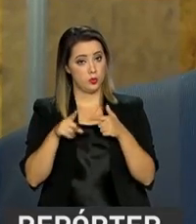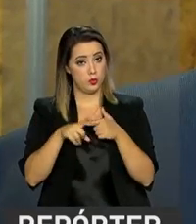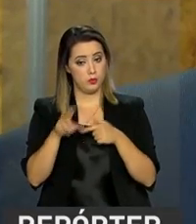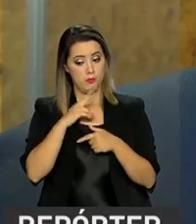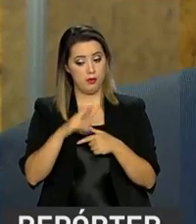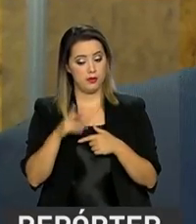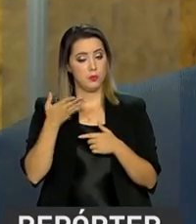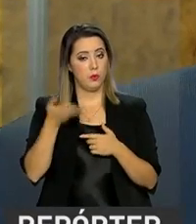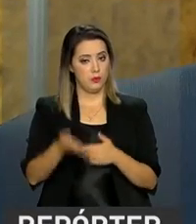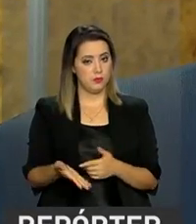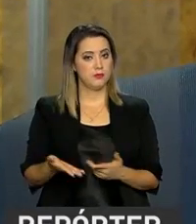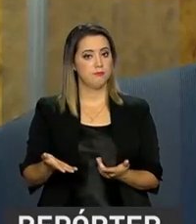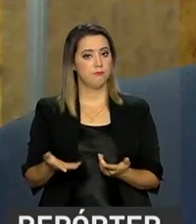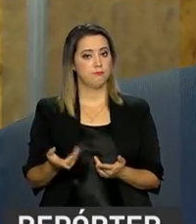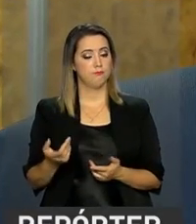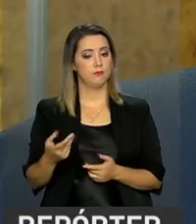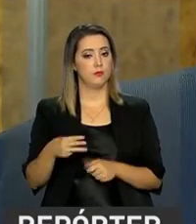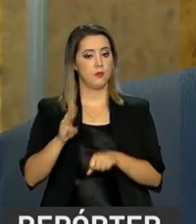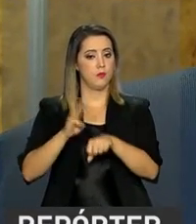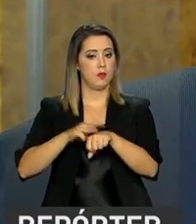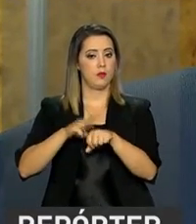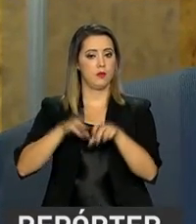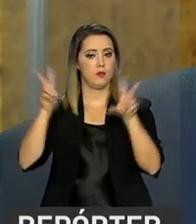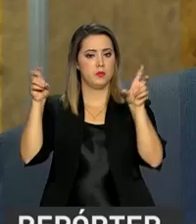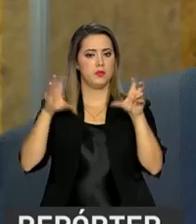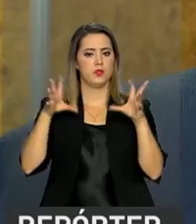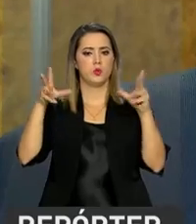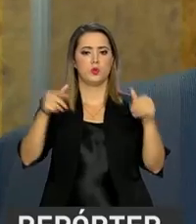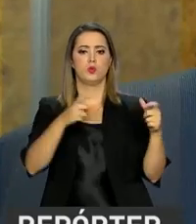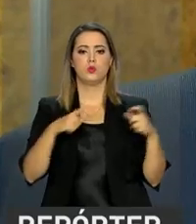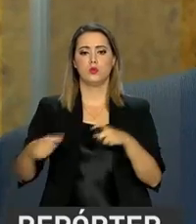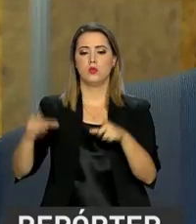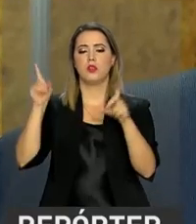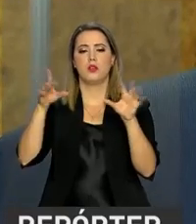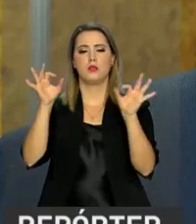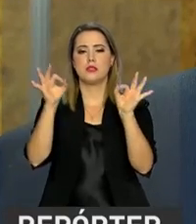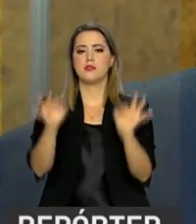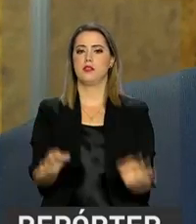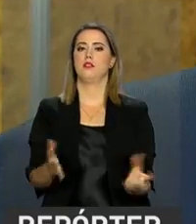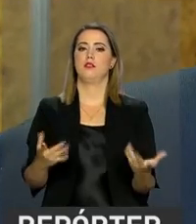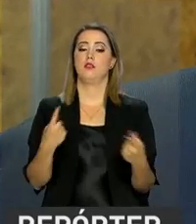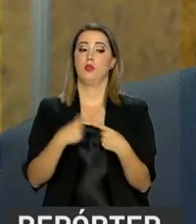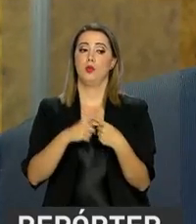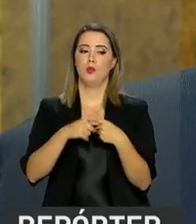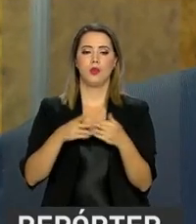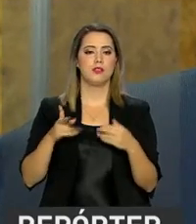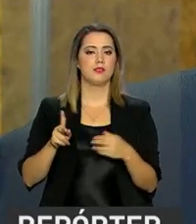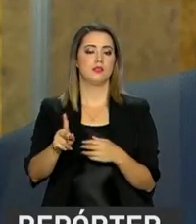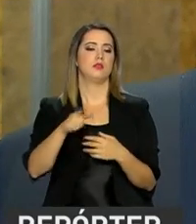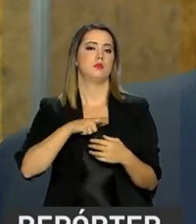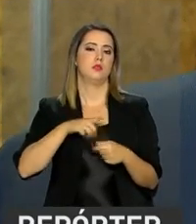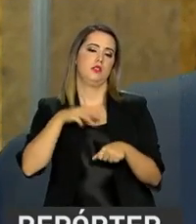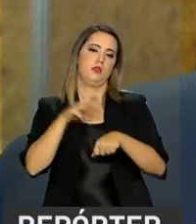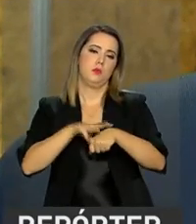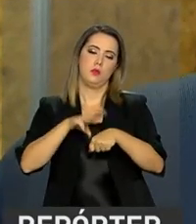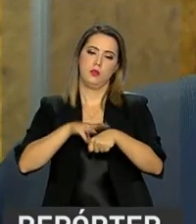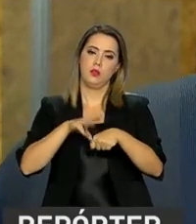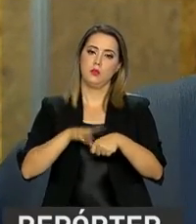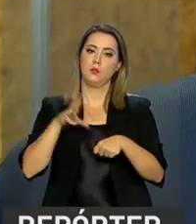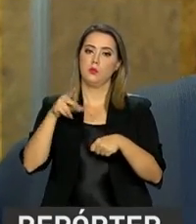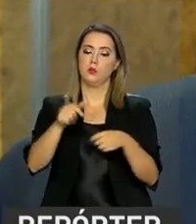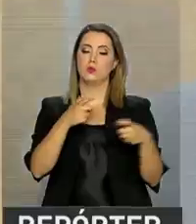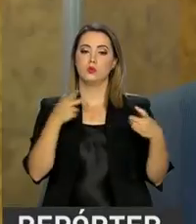A matemática, a frase está em tudo, é muito correta, ela está lá por trás de todos